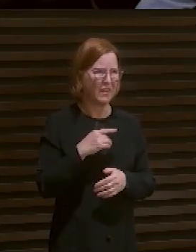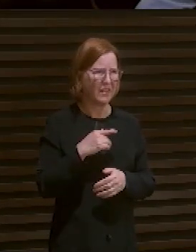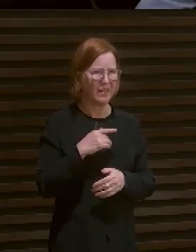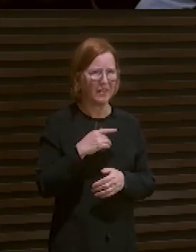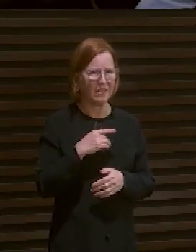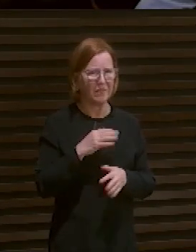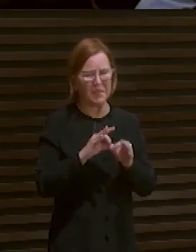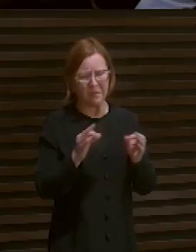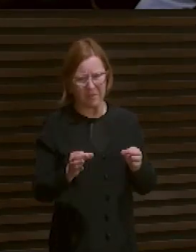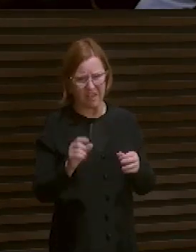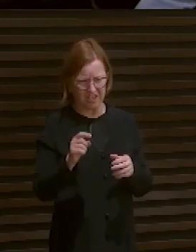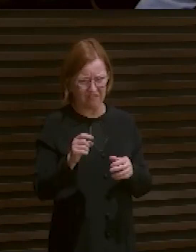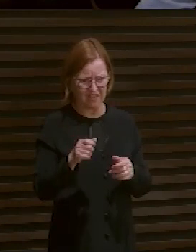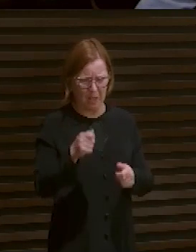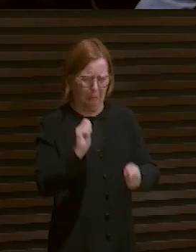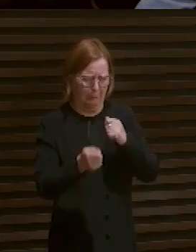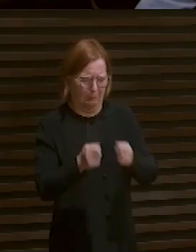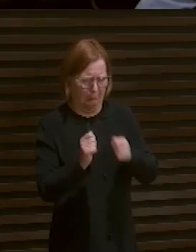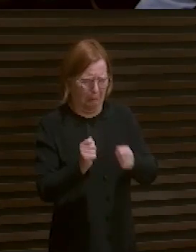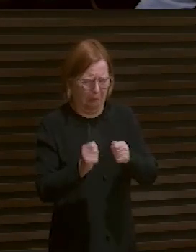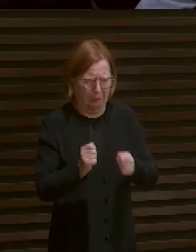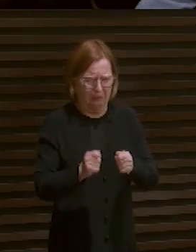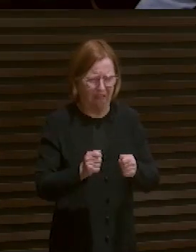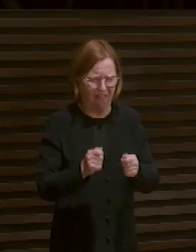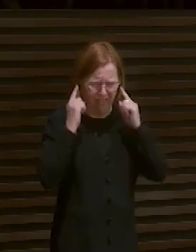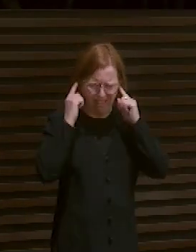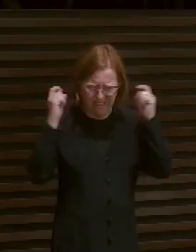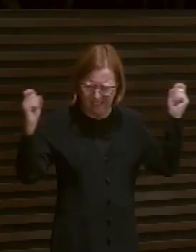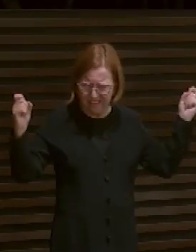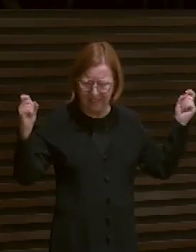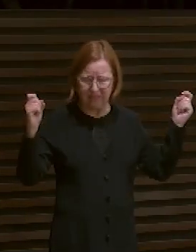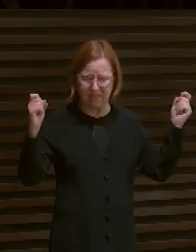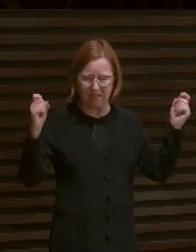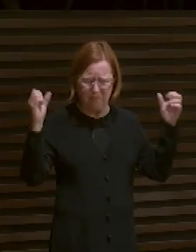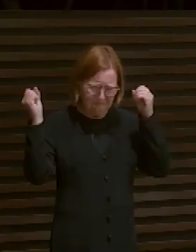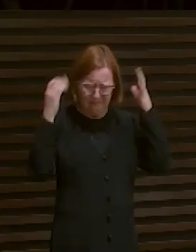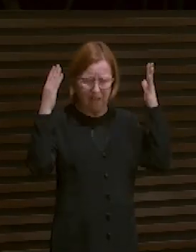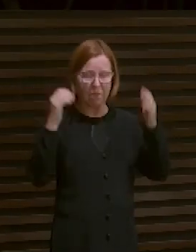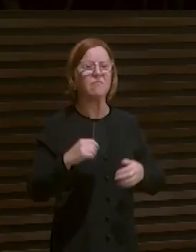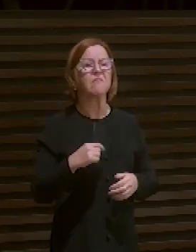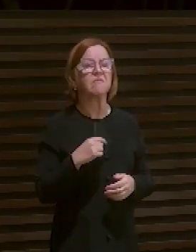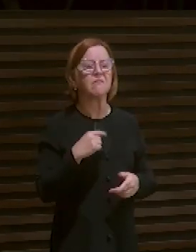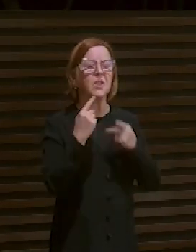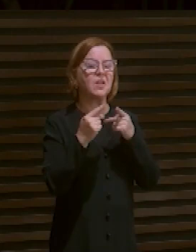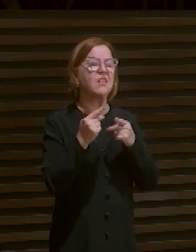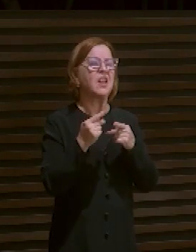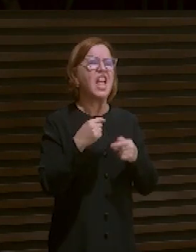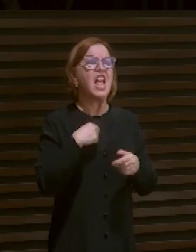cacetada nessa bateria que estronda o tímpano. Ele disse: eu bato como eu